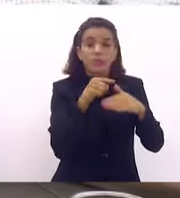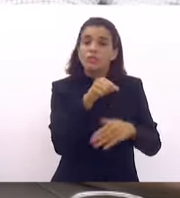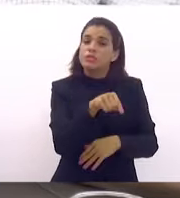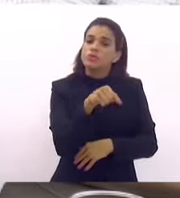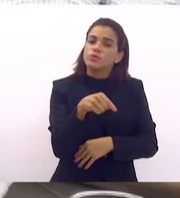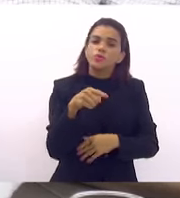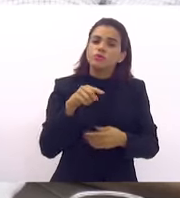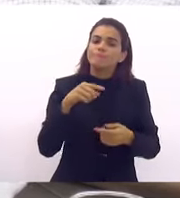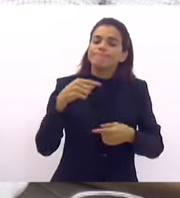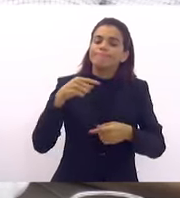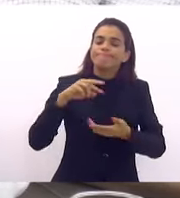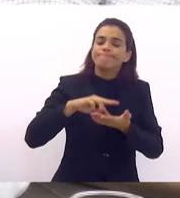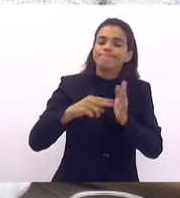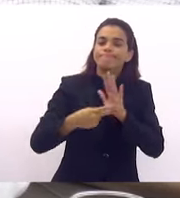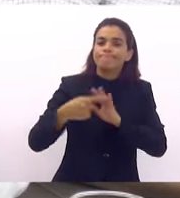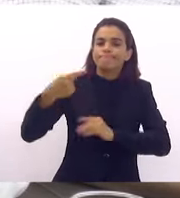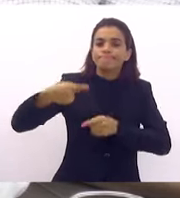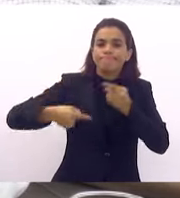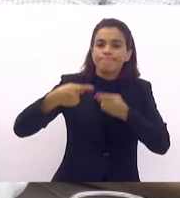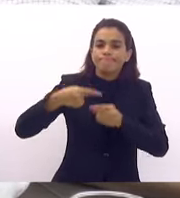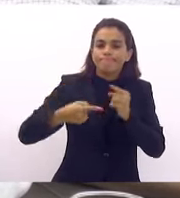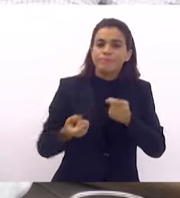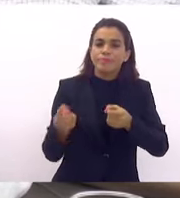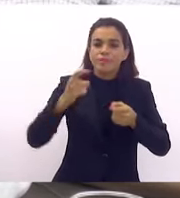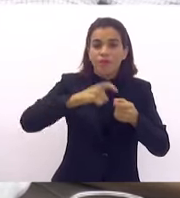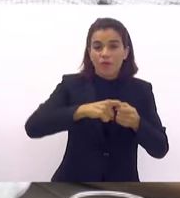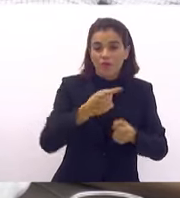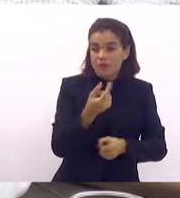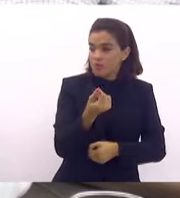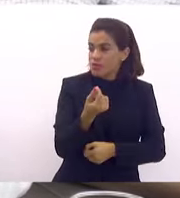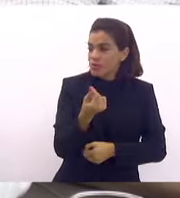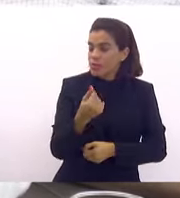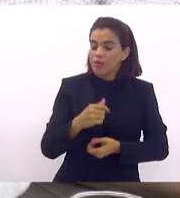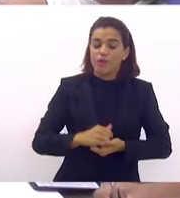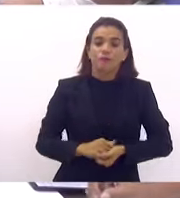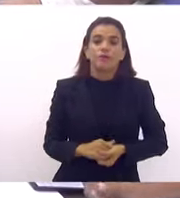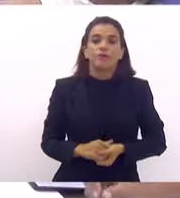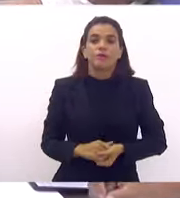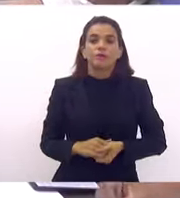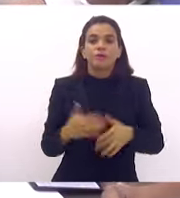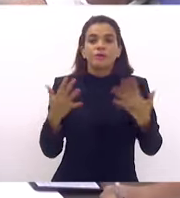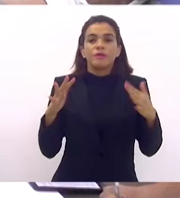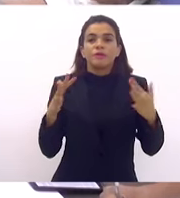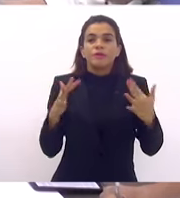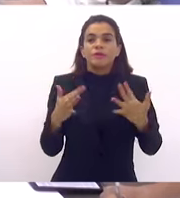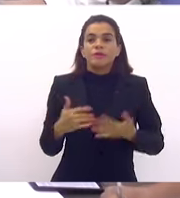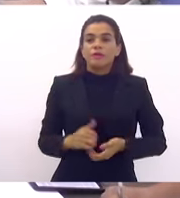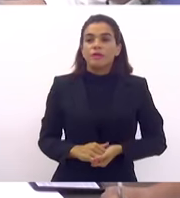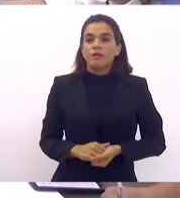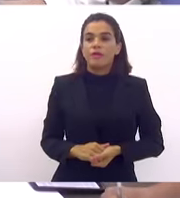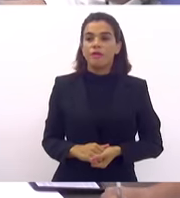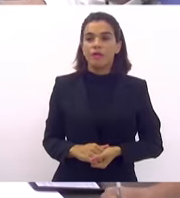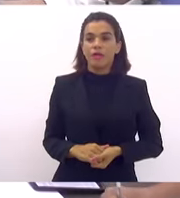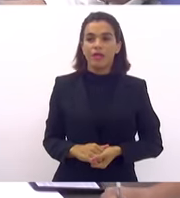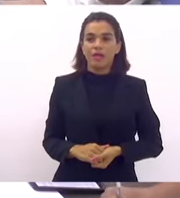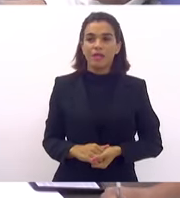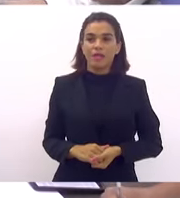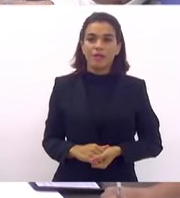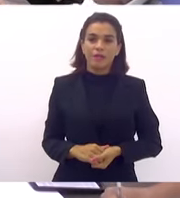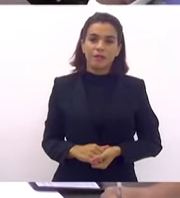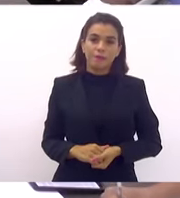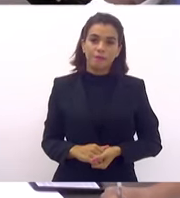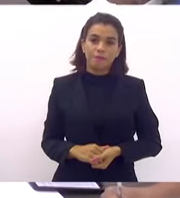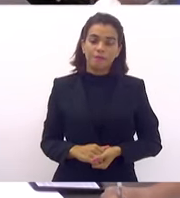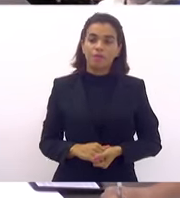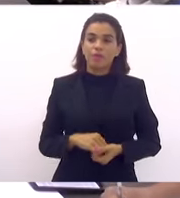objeto, obviamente, de ressarcimento. Parabéns ao projeto. Perfeito. Não, deputado Filipinho. Só para finalizar,